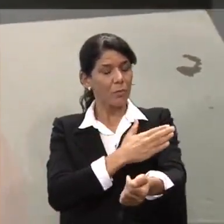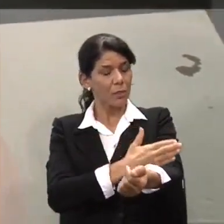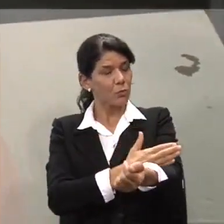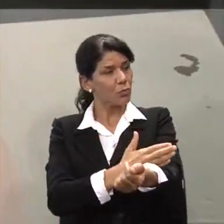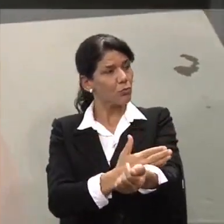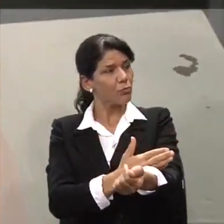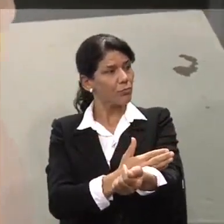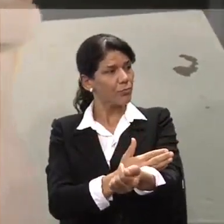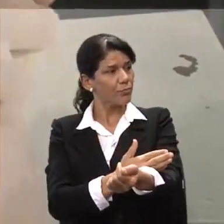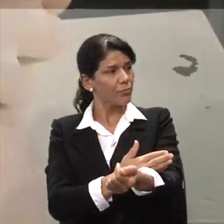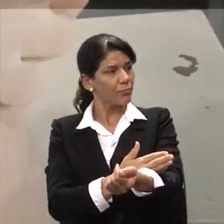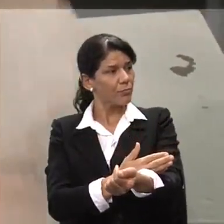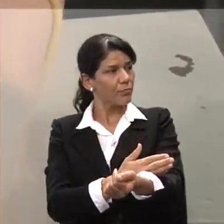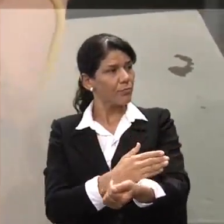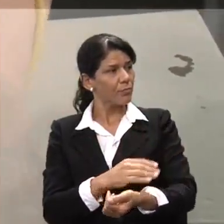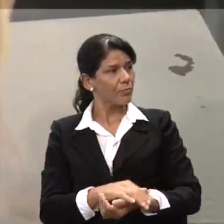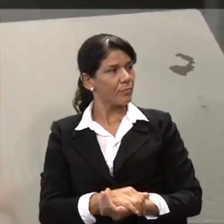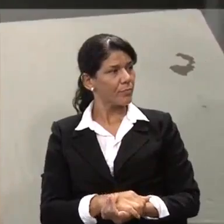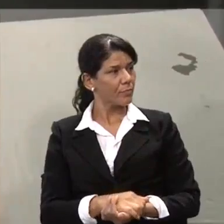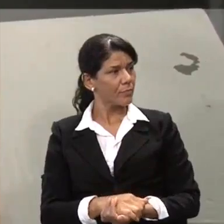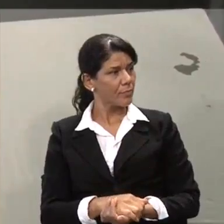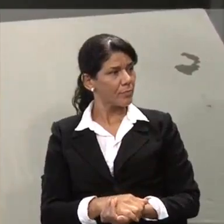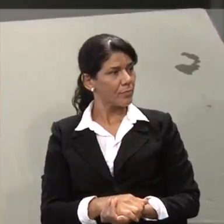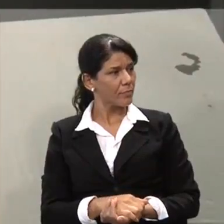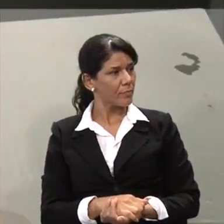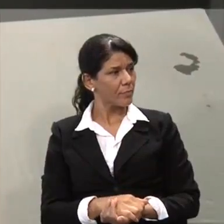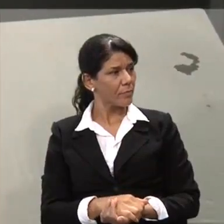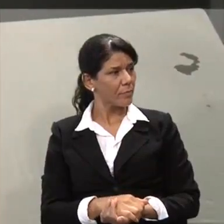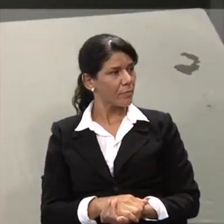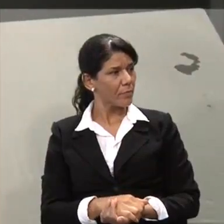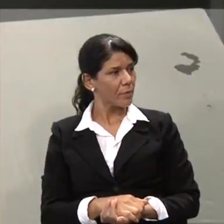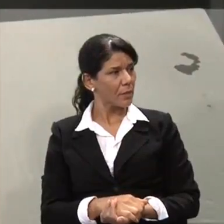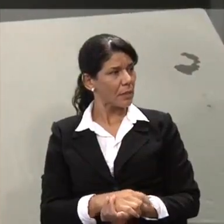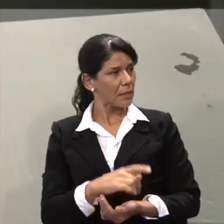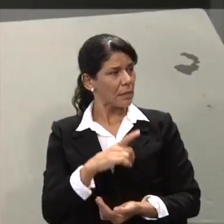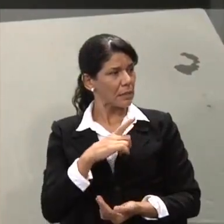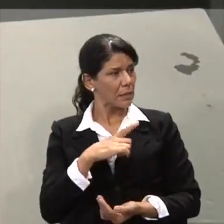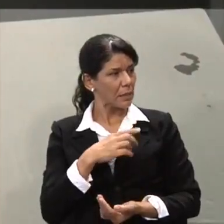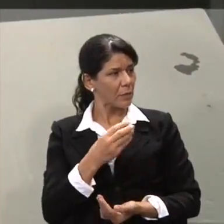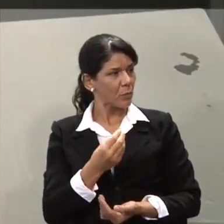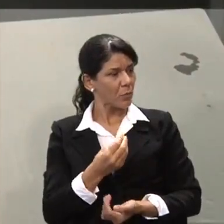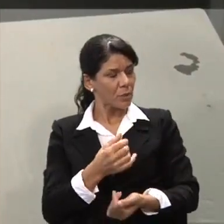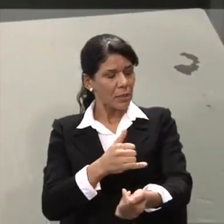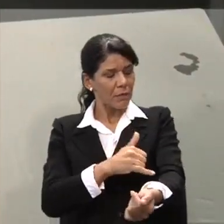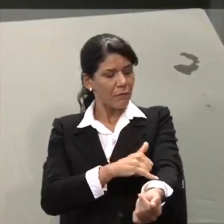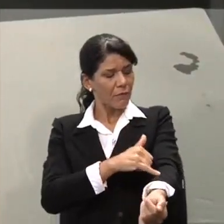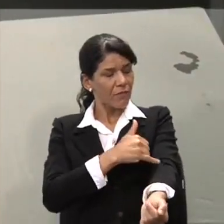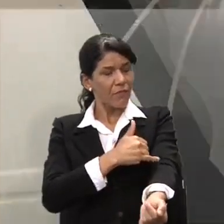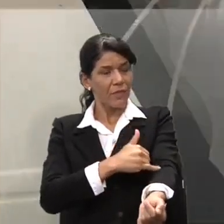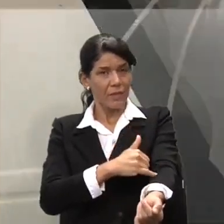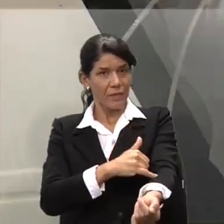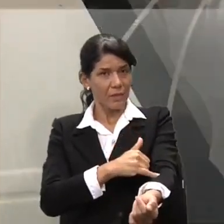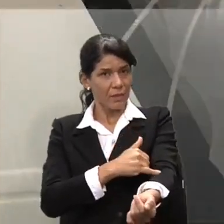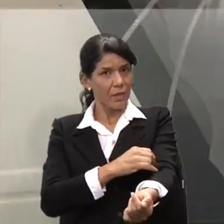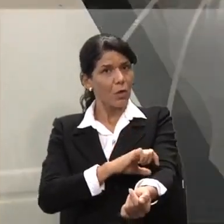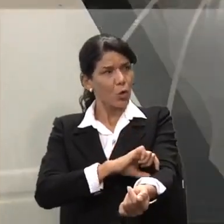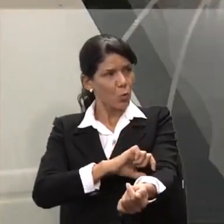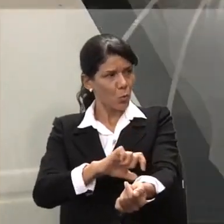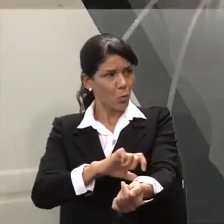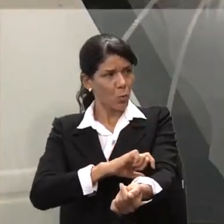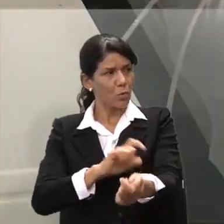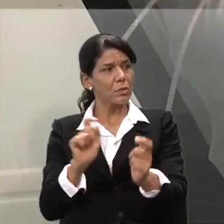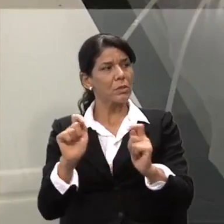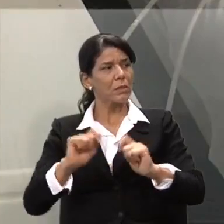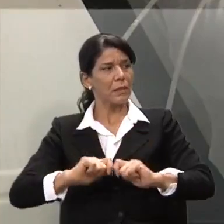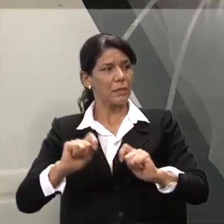antebraço, visto que nós temos uma quantidade bastante grande de veias calibrosas e que é